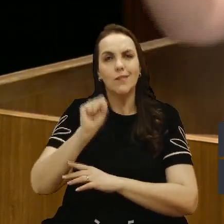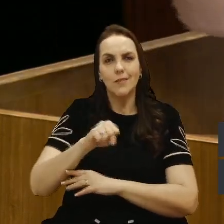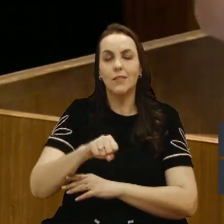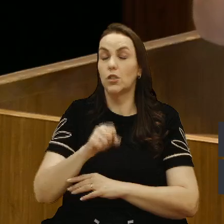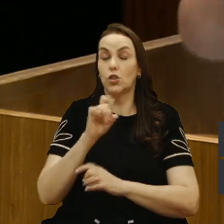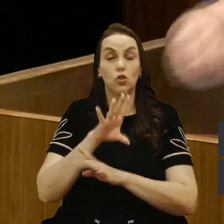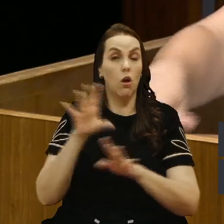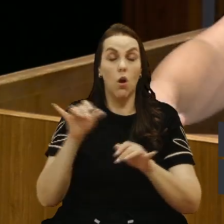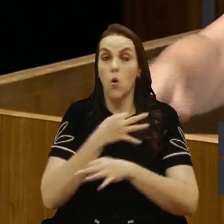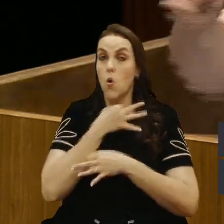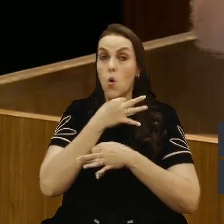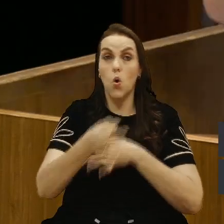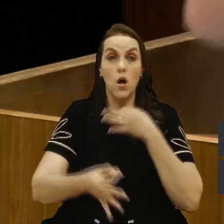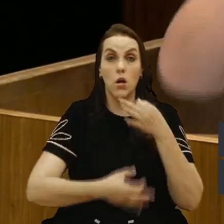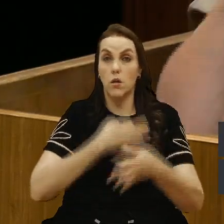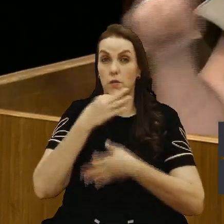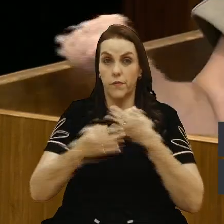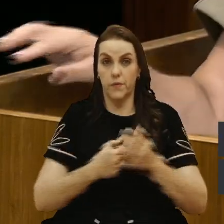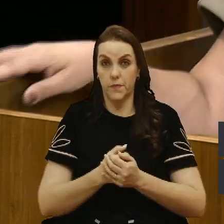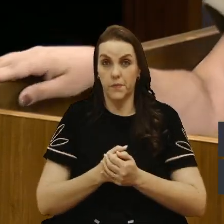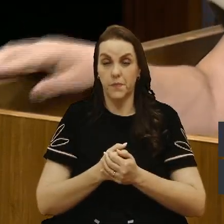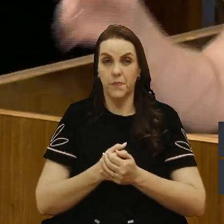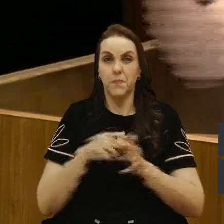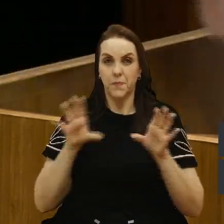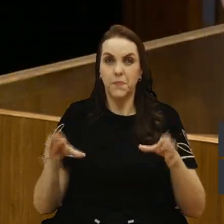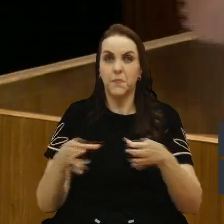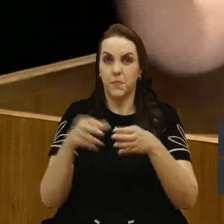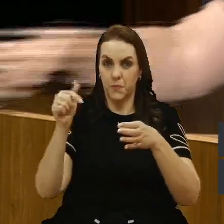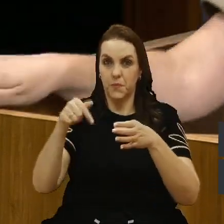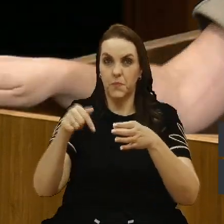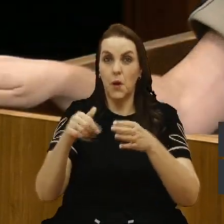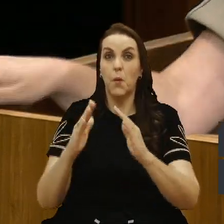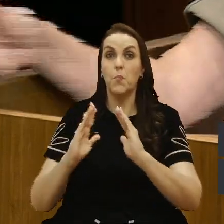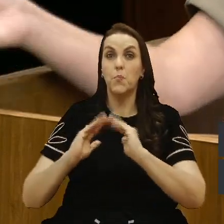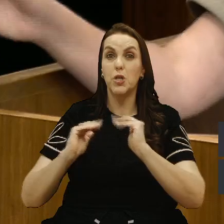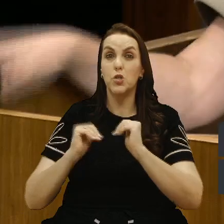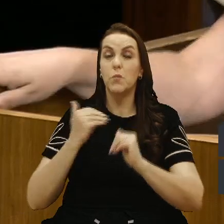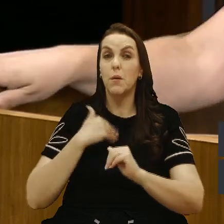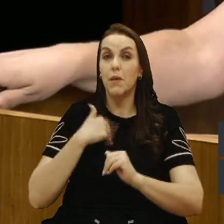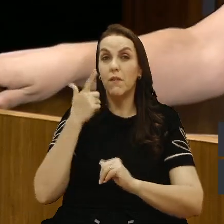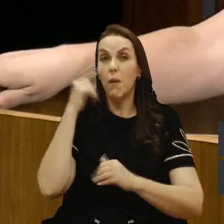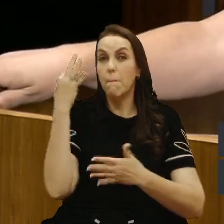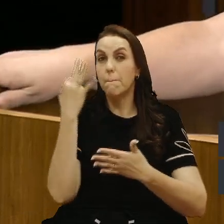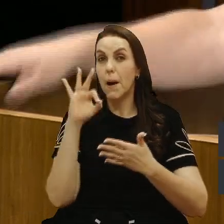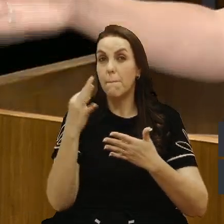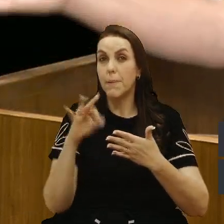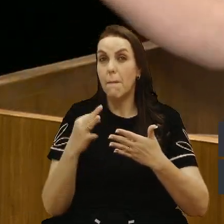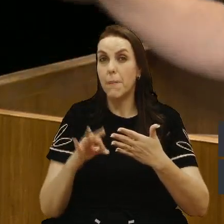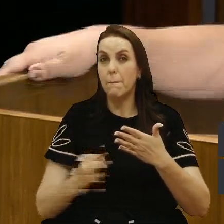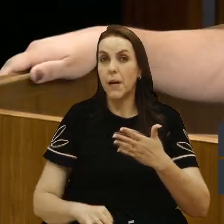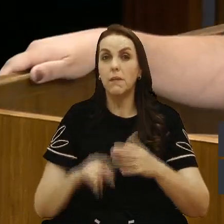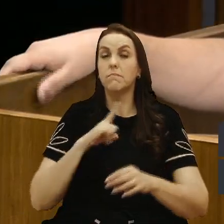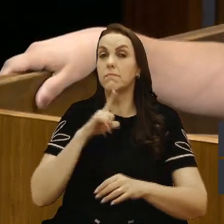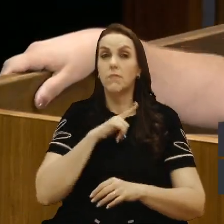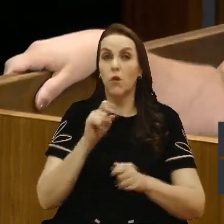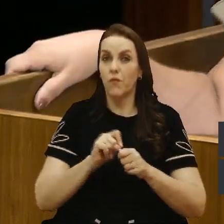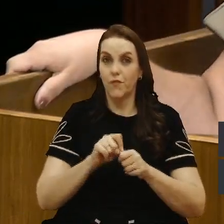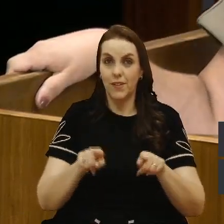barbaridades. Inclusive, parte daquele público que estava lá pediu para mim verificar umas situações, né, que não estão sendo